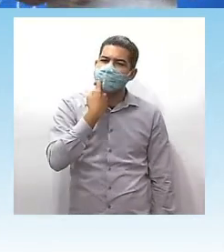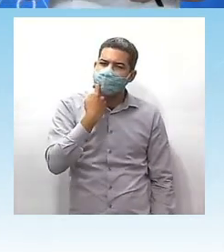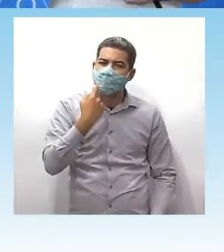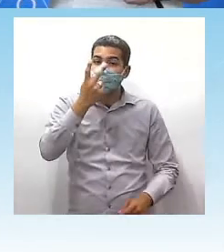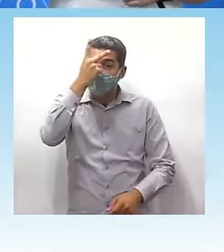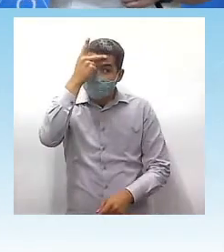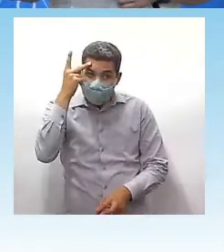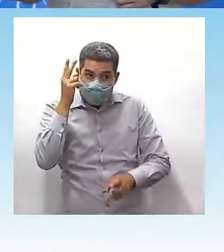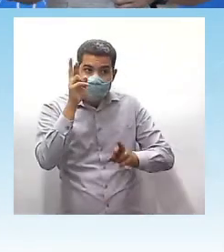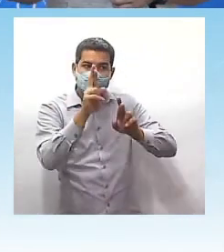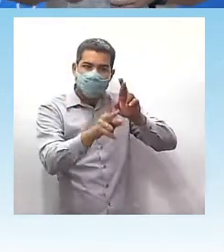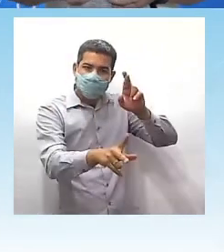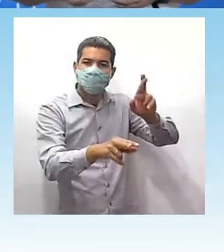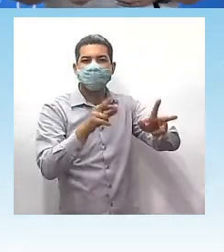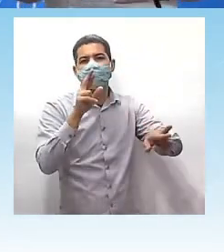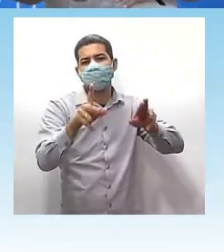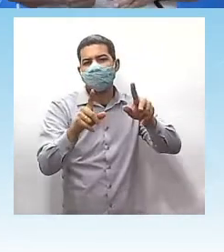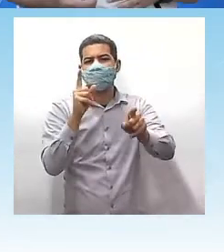você vai